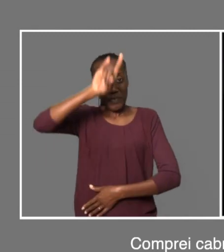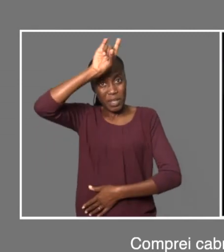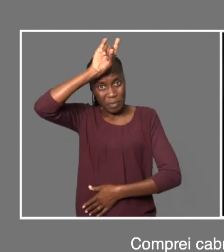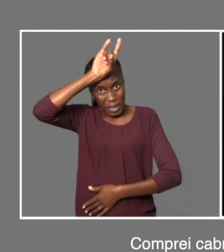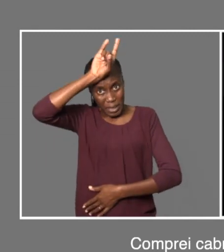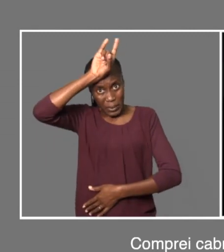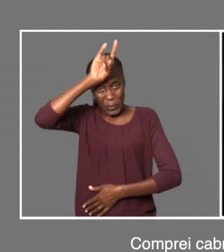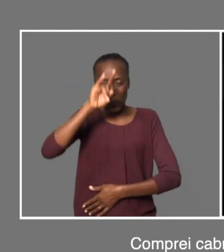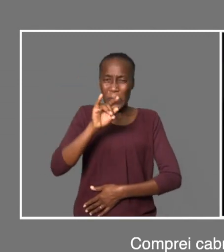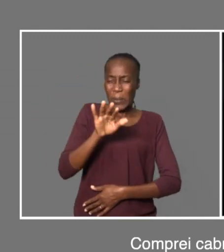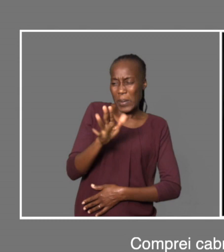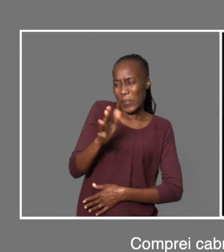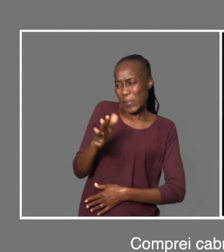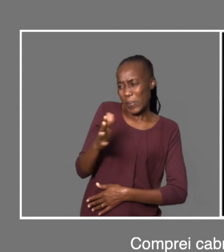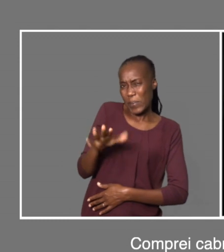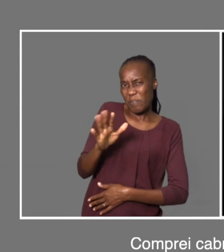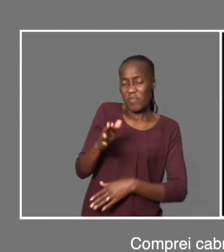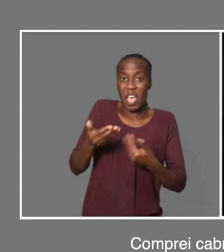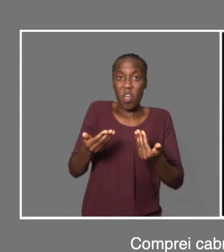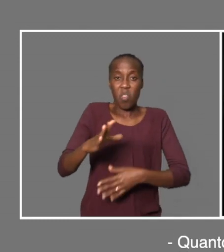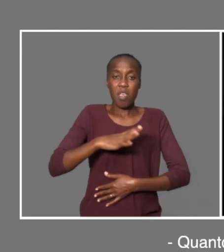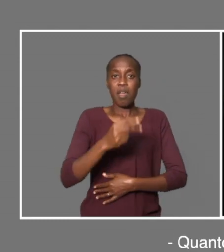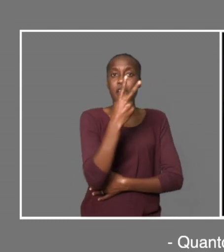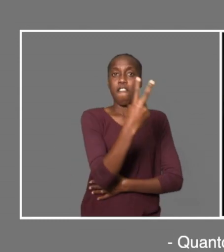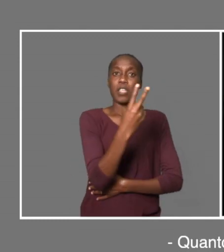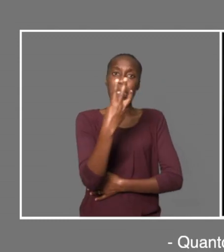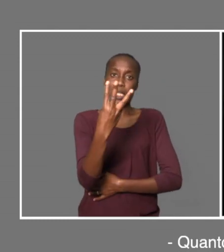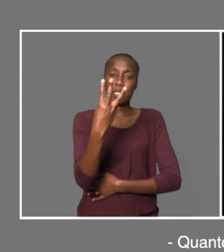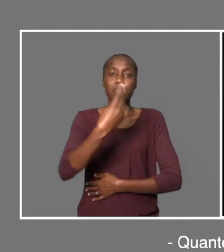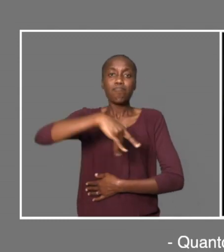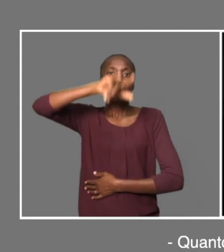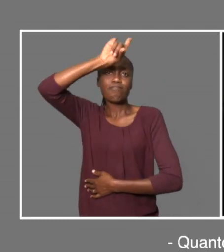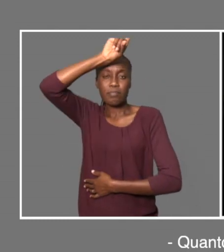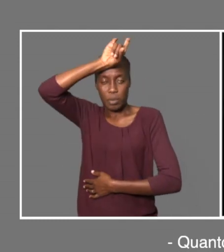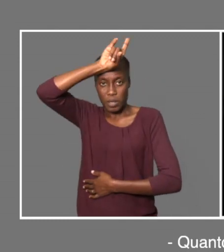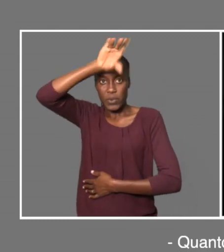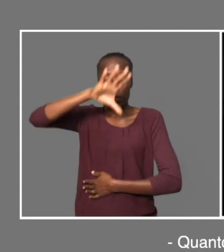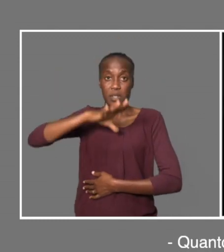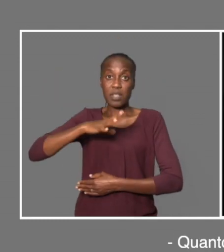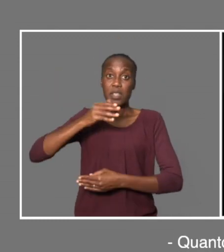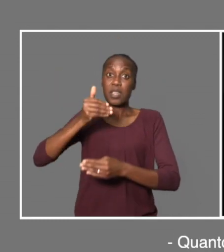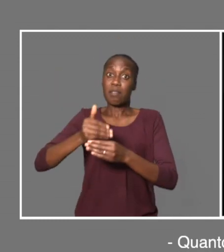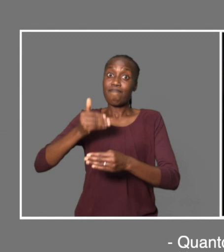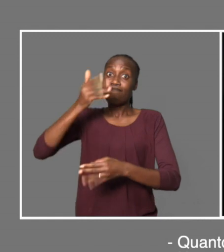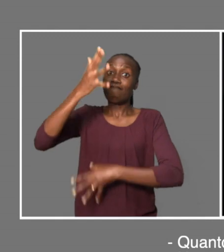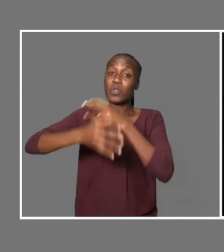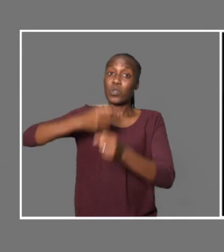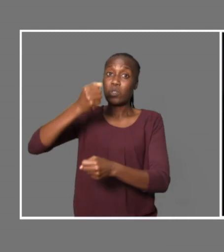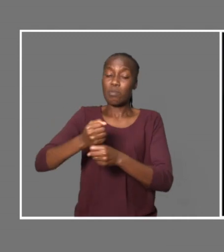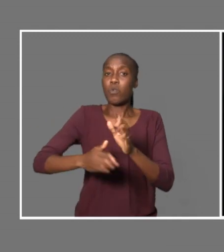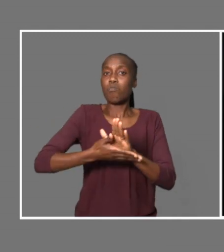cabritos à volta desse meu trabalho quantos mais ou cabritos? do momento tenho 23 cabritos